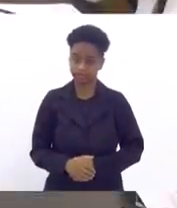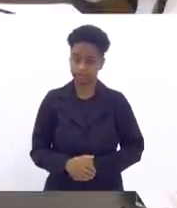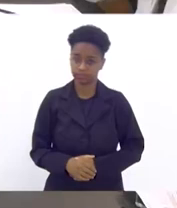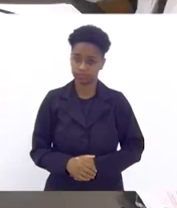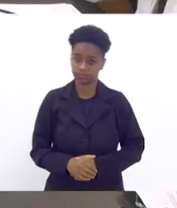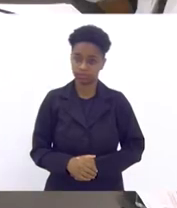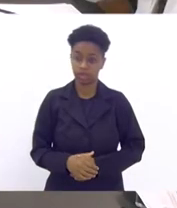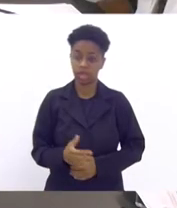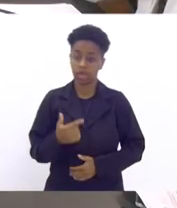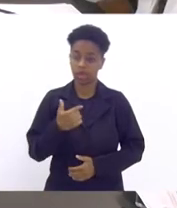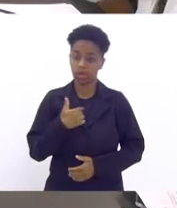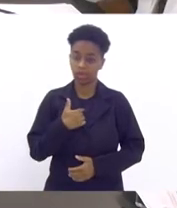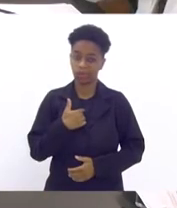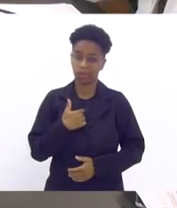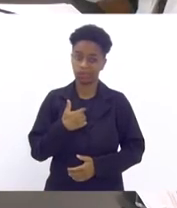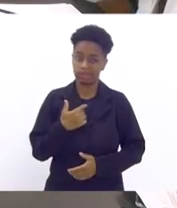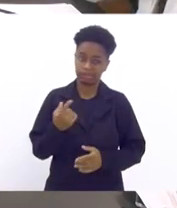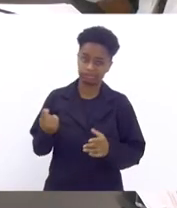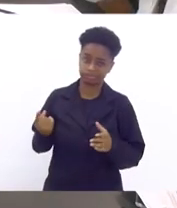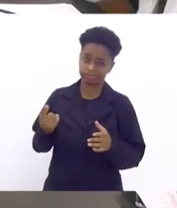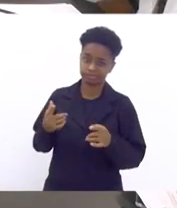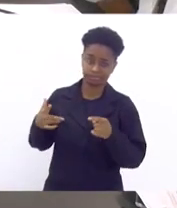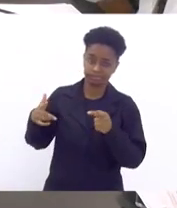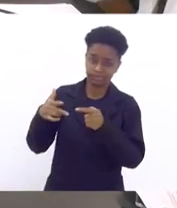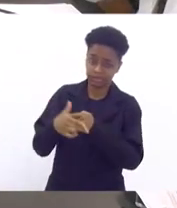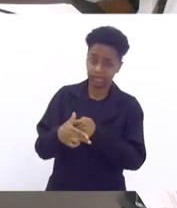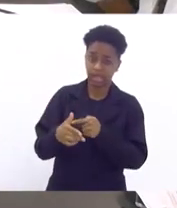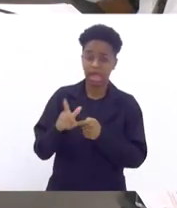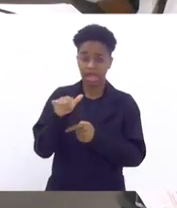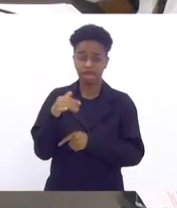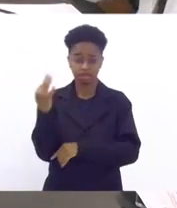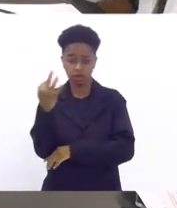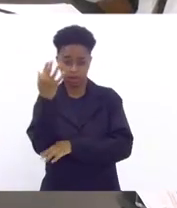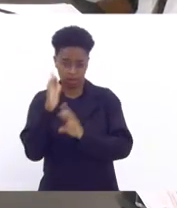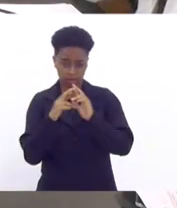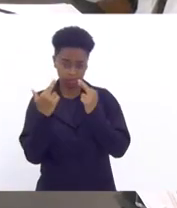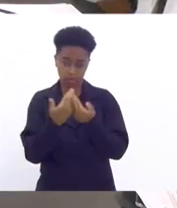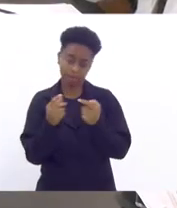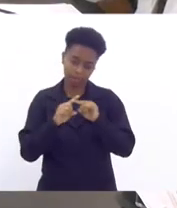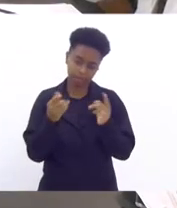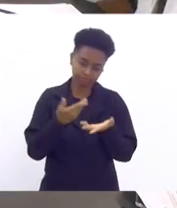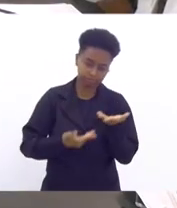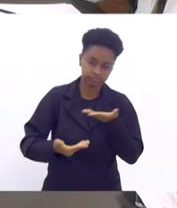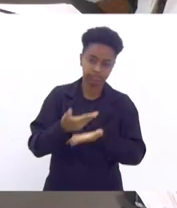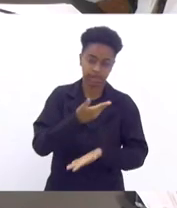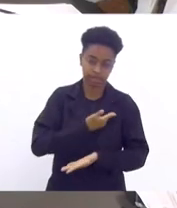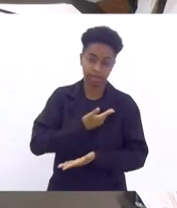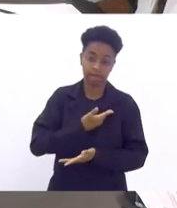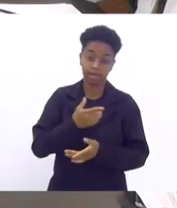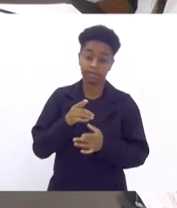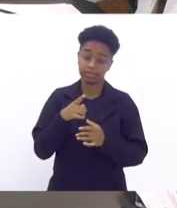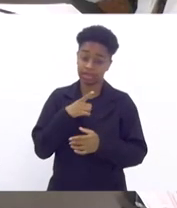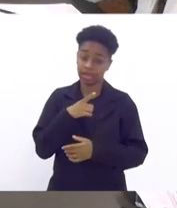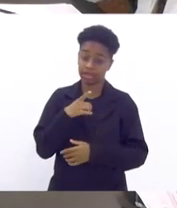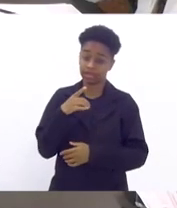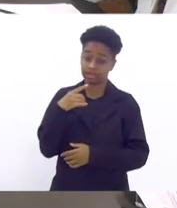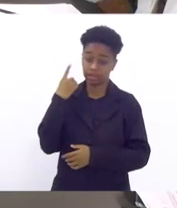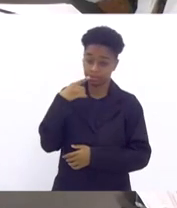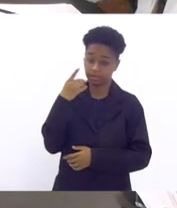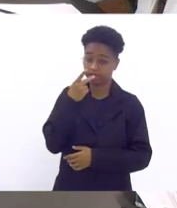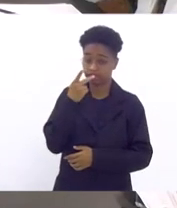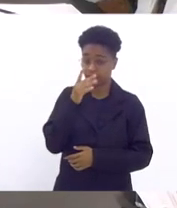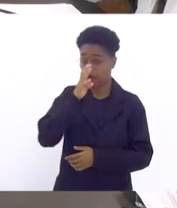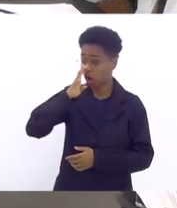apesar de ser uma reunião formal mas coloquial e amistosa que estamos tendo aqui eu fui acusado ele tá querendo conduzir a